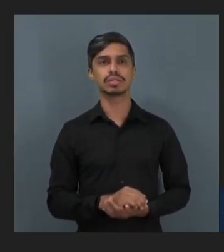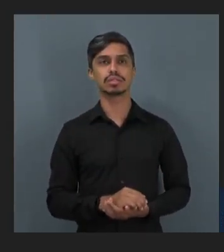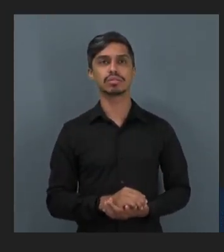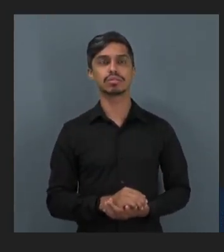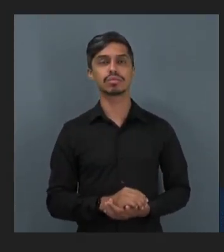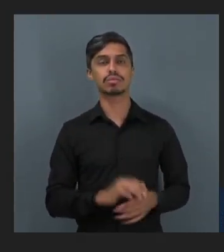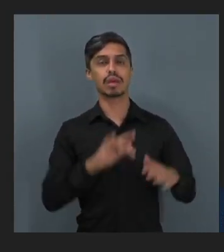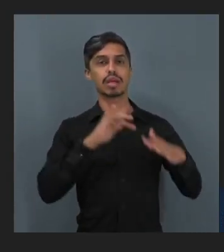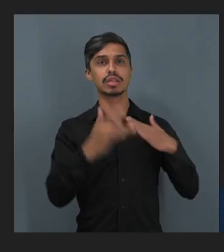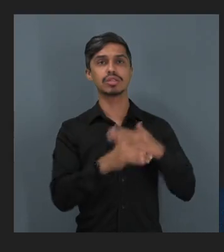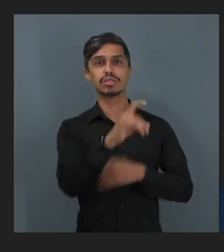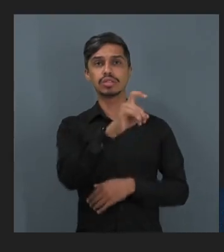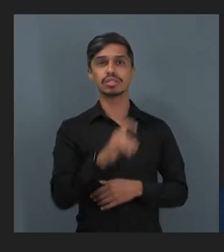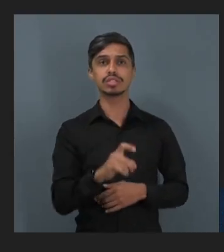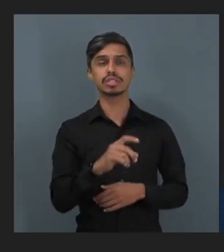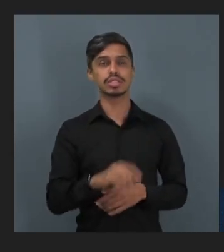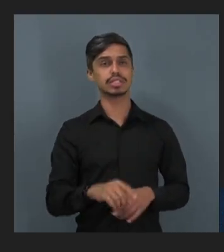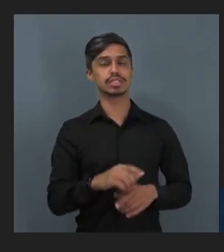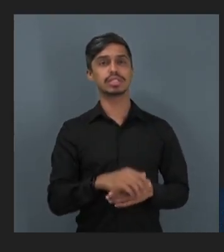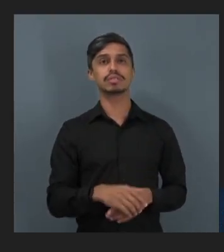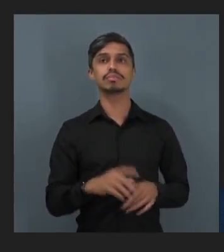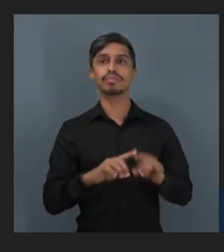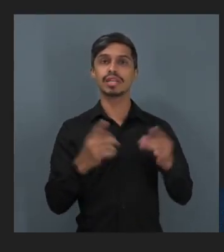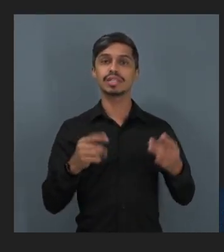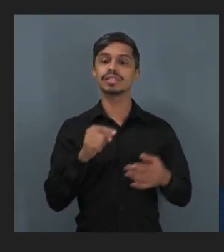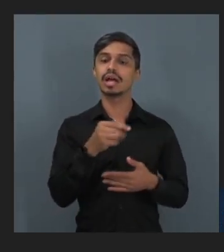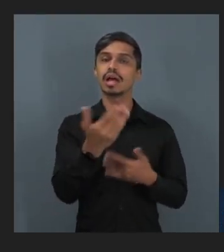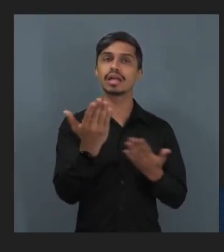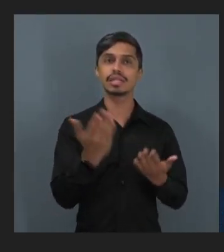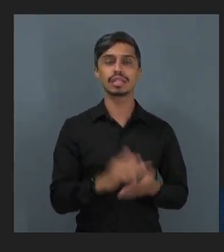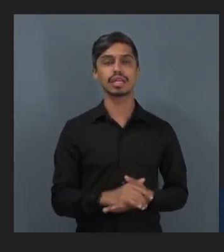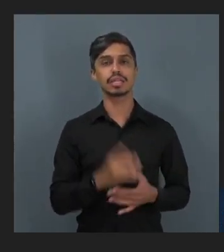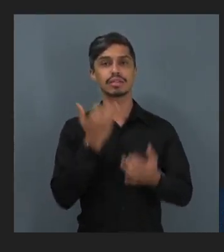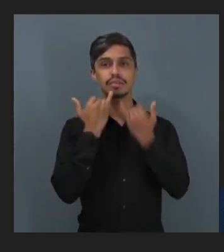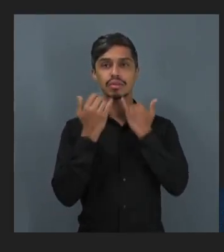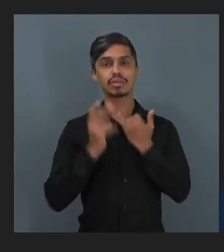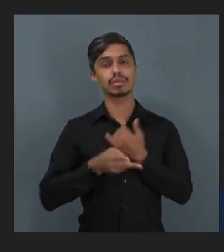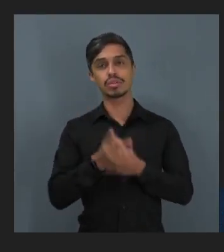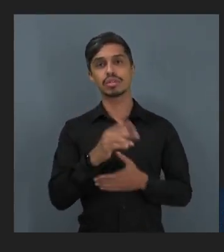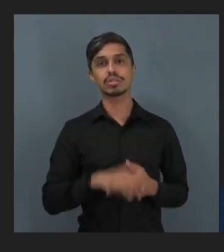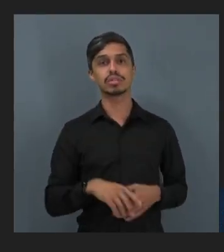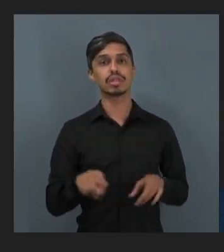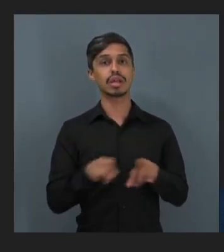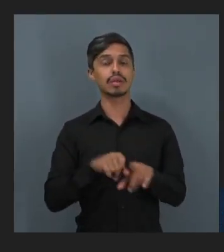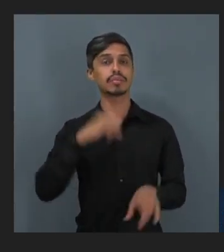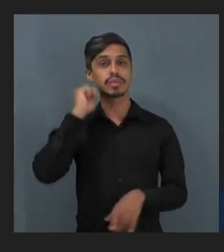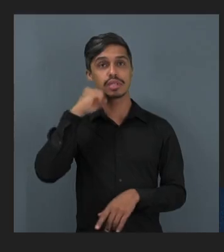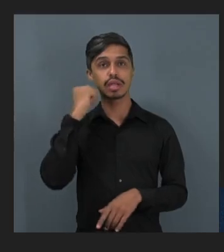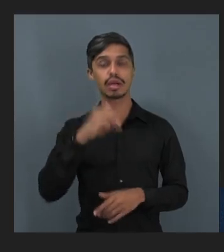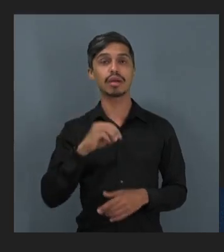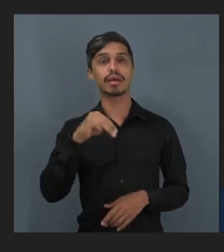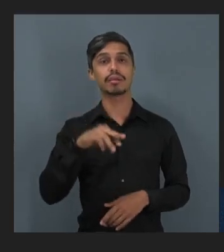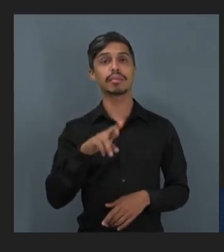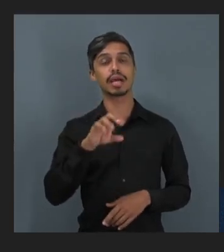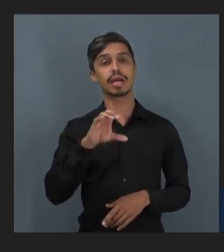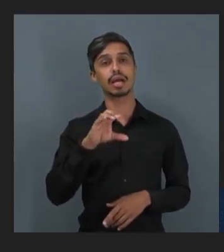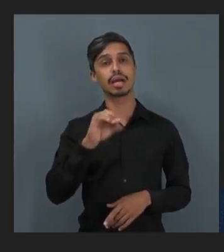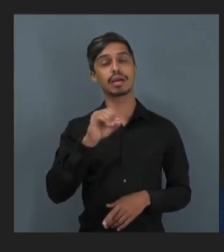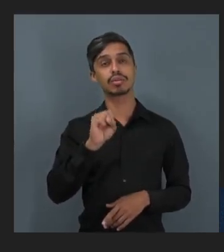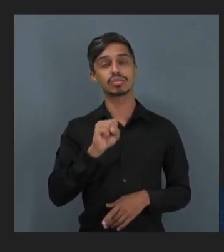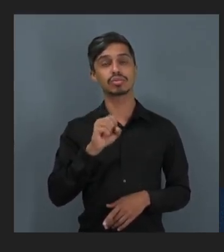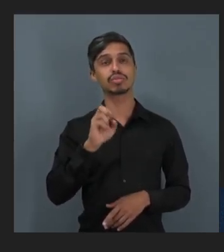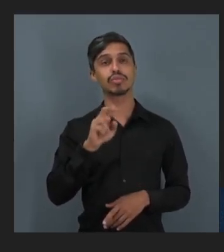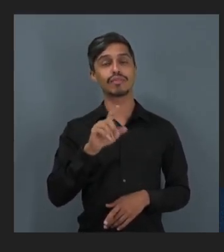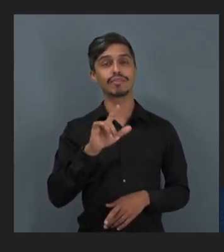X. E está aí, os dados continuam. Até um senador da República, o Marcos Duval, com rede